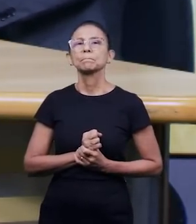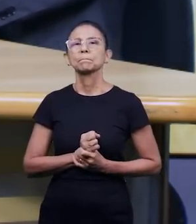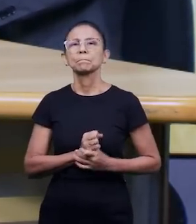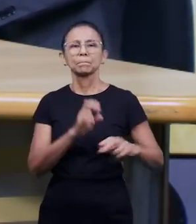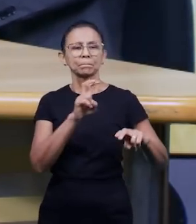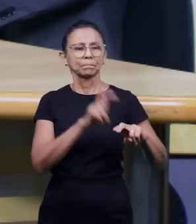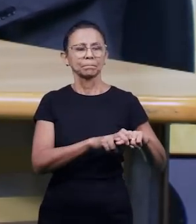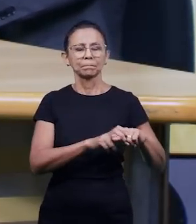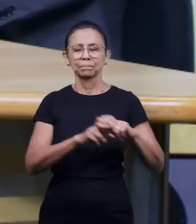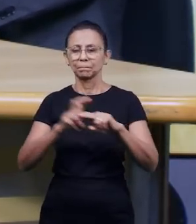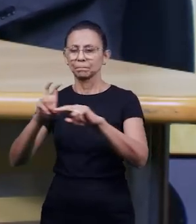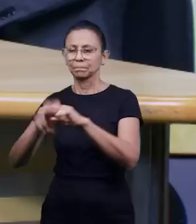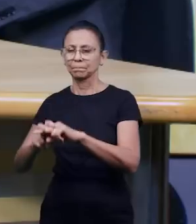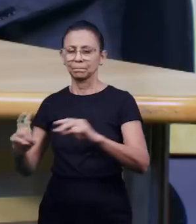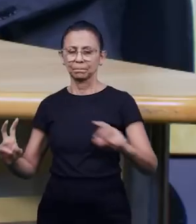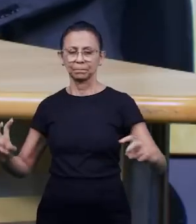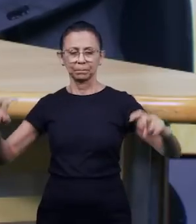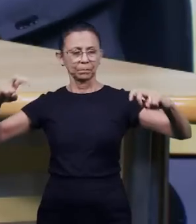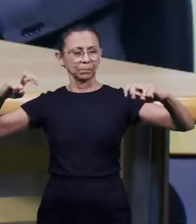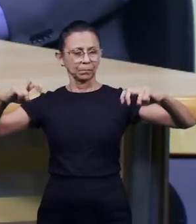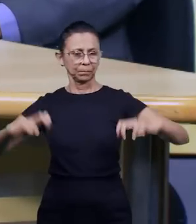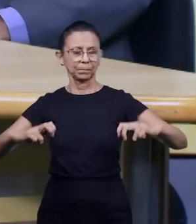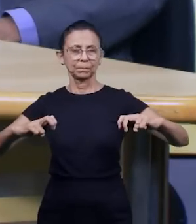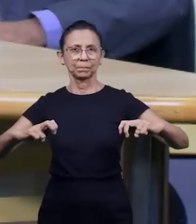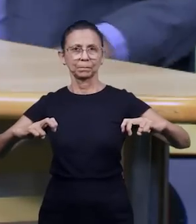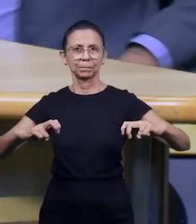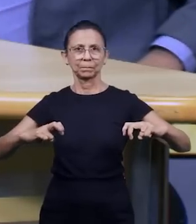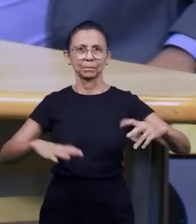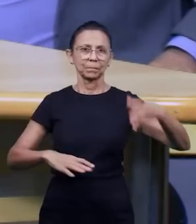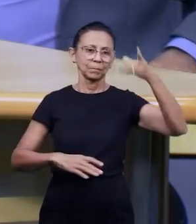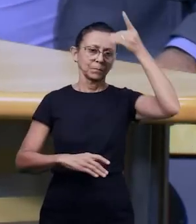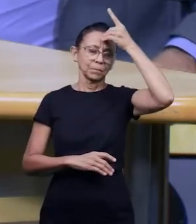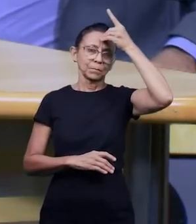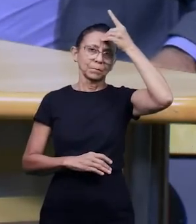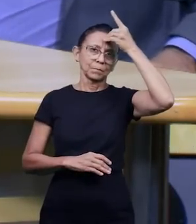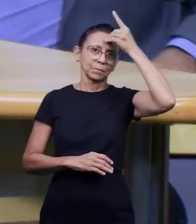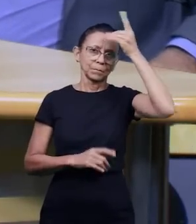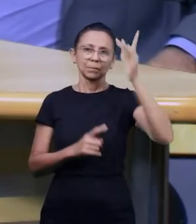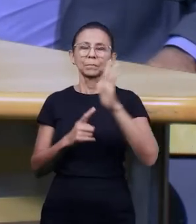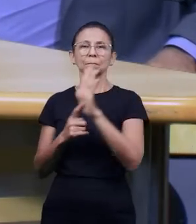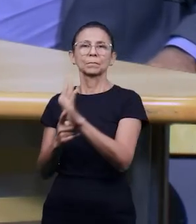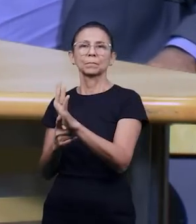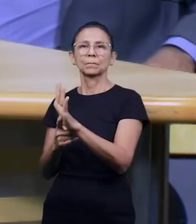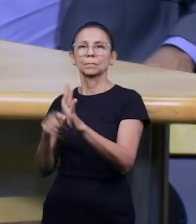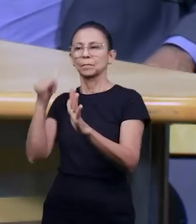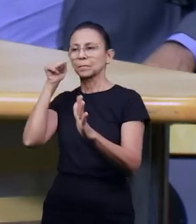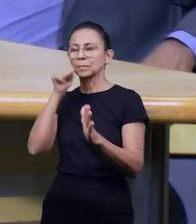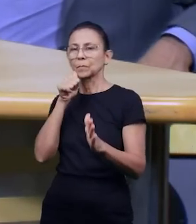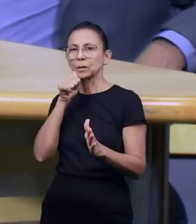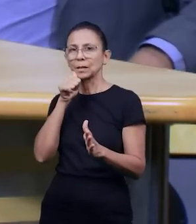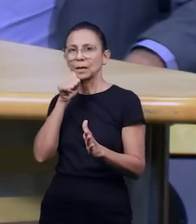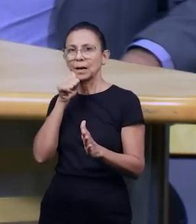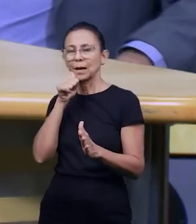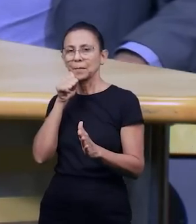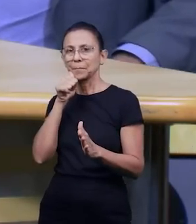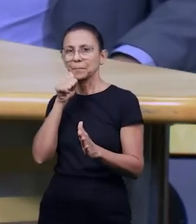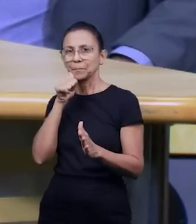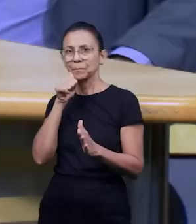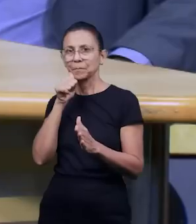um negócio ali com a pessoa, negócio errado, entendeu? Você fez um negócio lá com outra pessoa